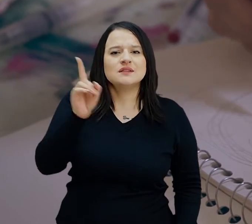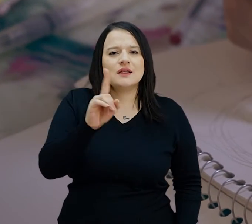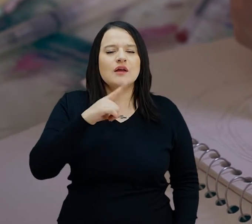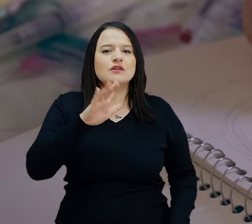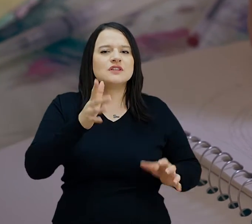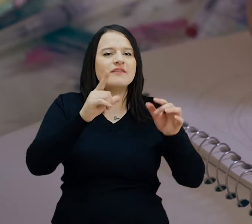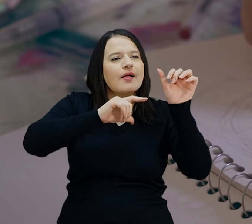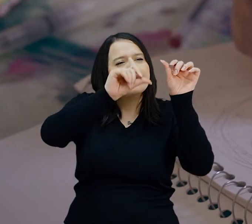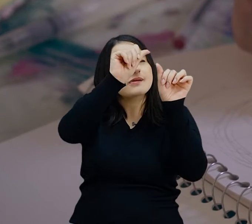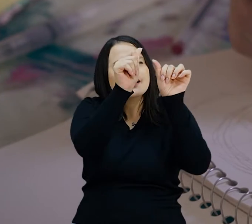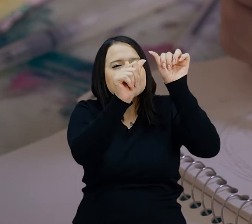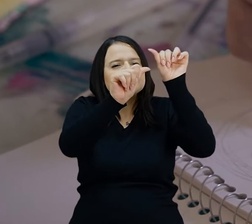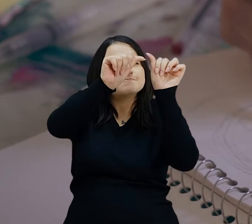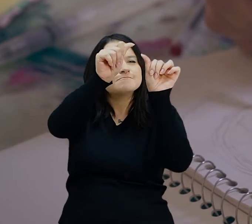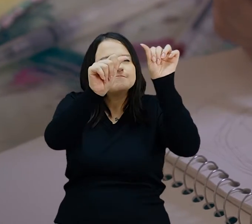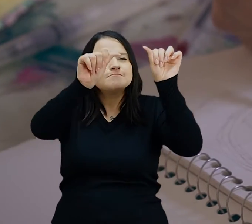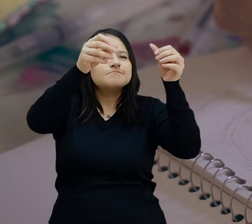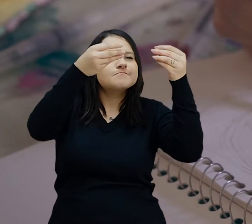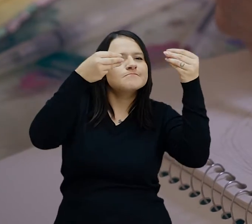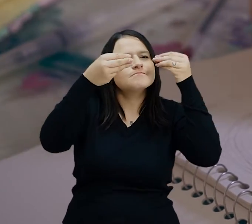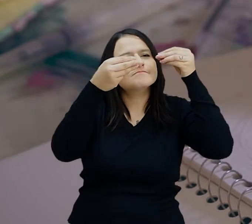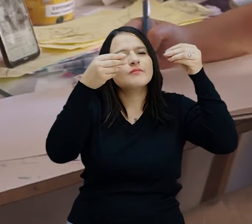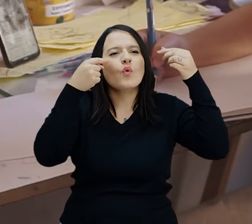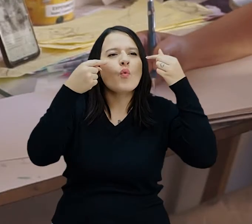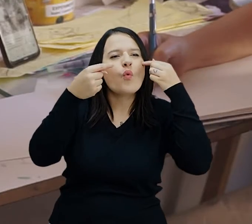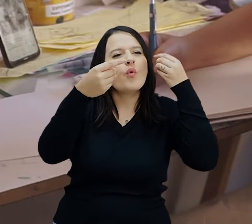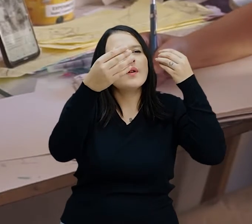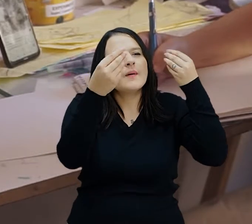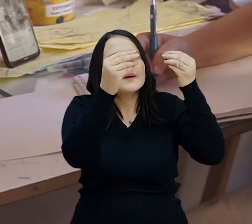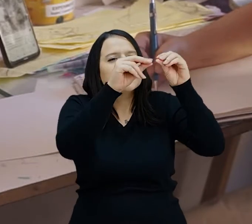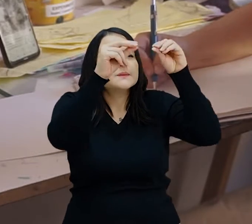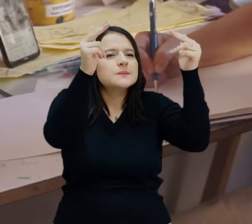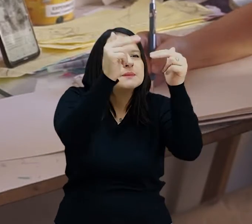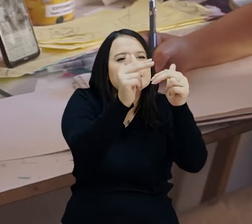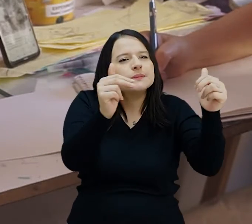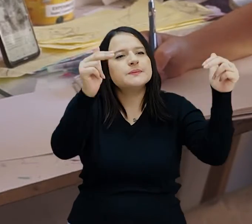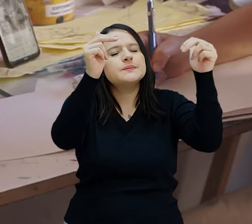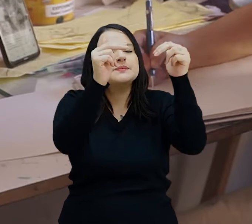realista. Então eu já vou distorcendo aqui no meu desenho do olho.